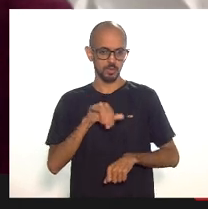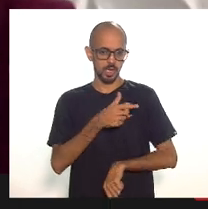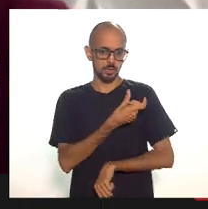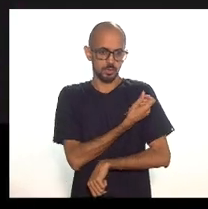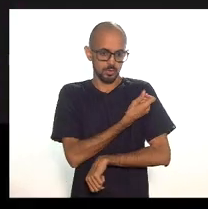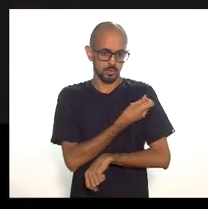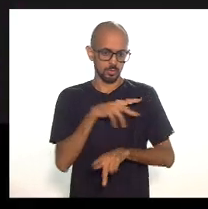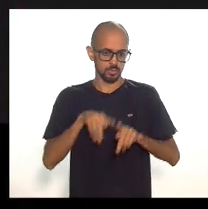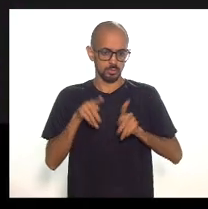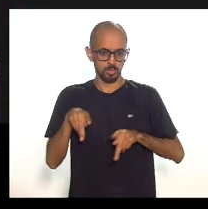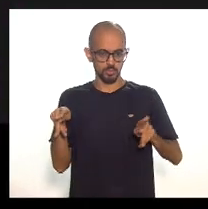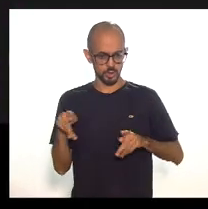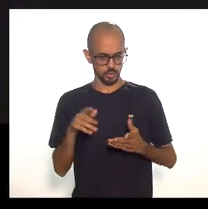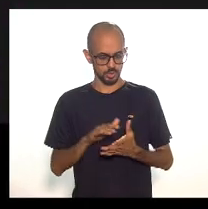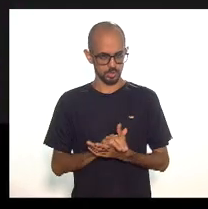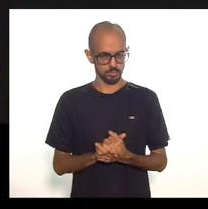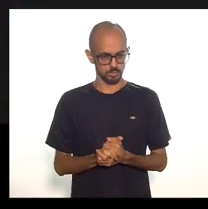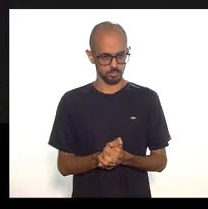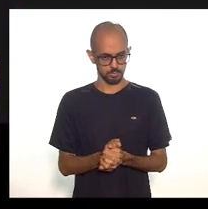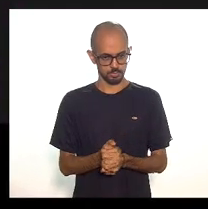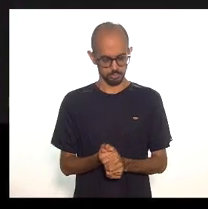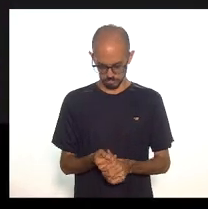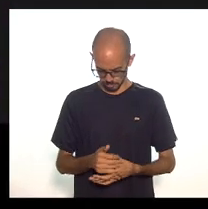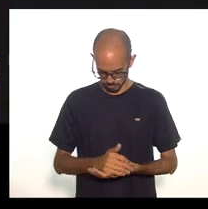professores. Obrigada.